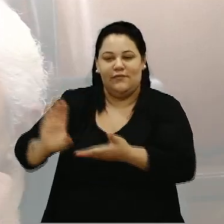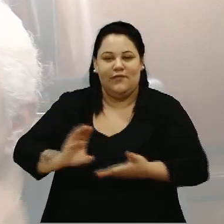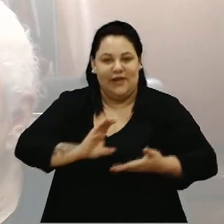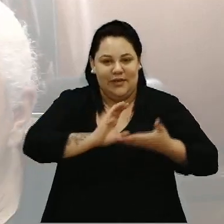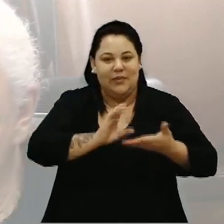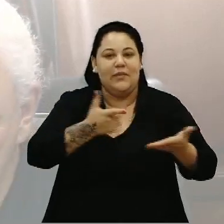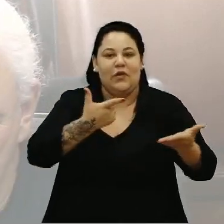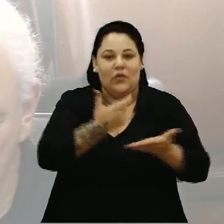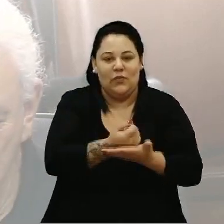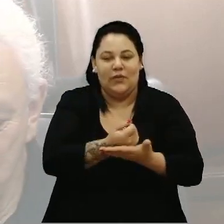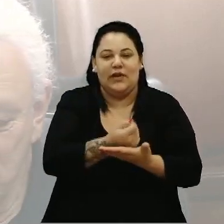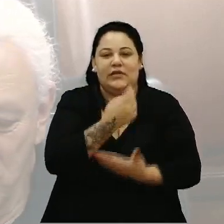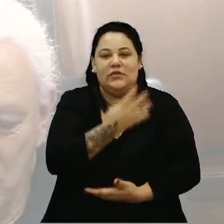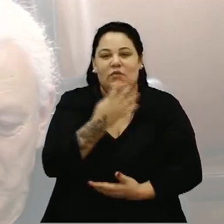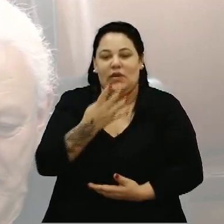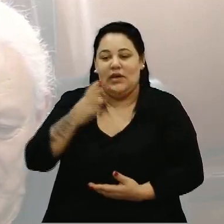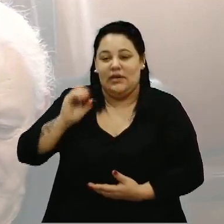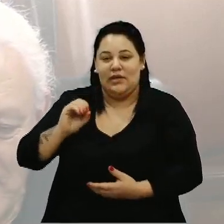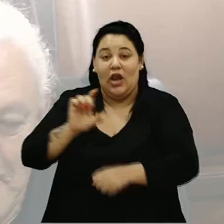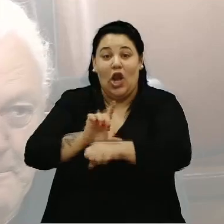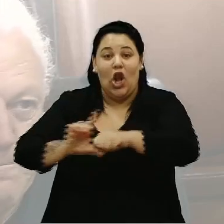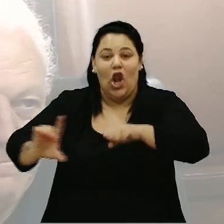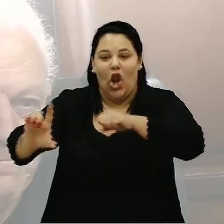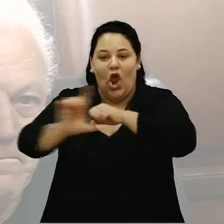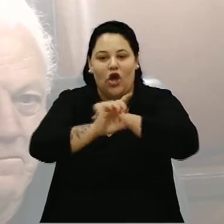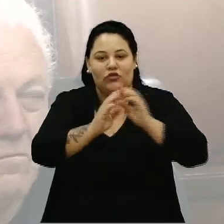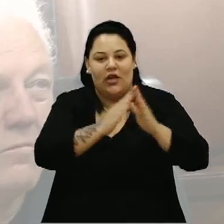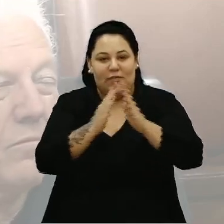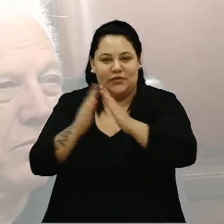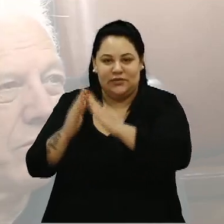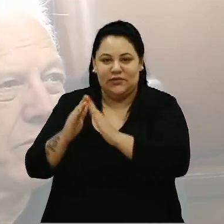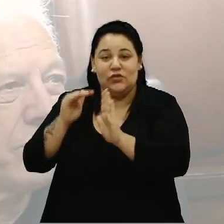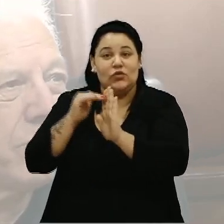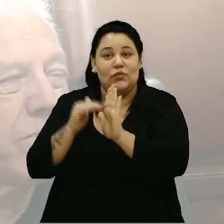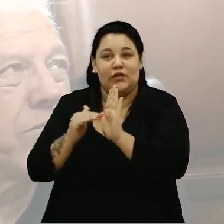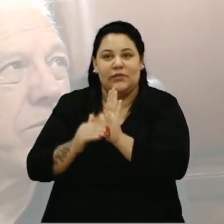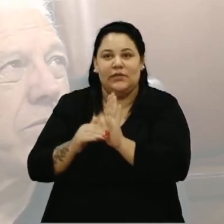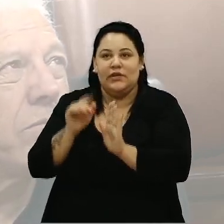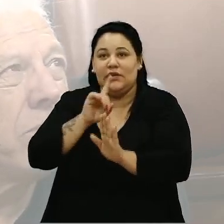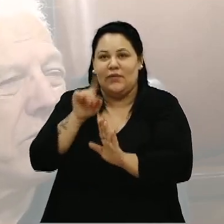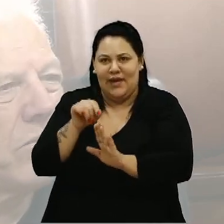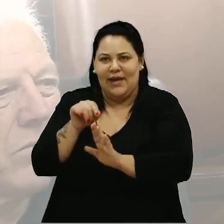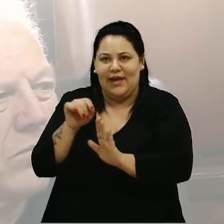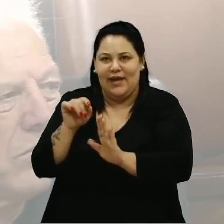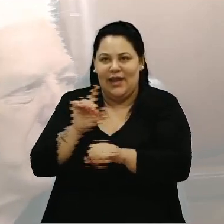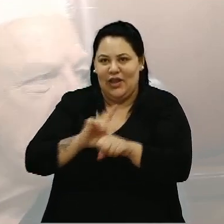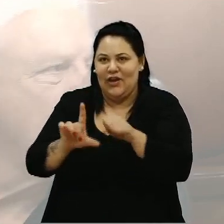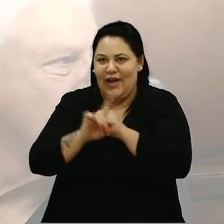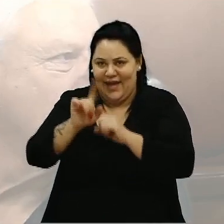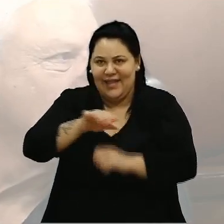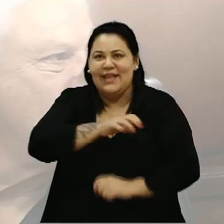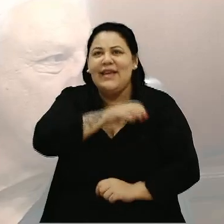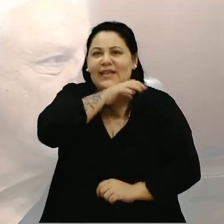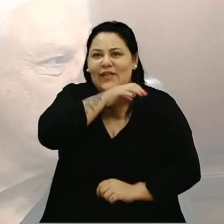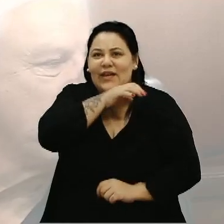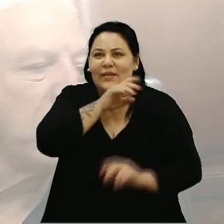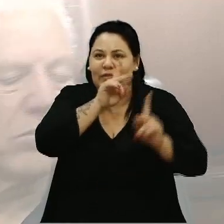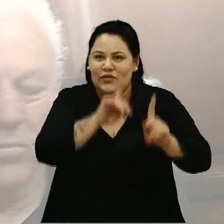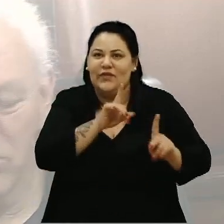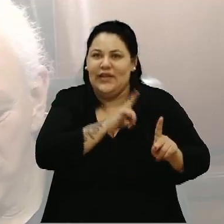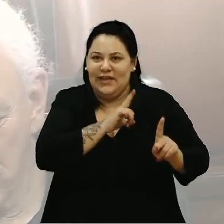compra desses 440 lotes habitacionais. E não são lotes, é o terreno, né? As pessoas vão